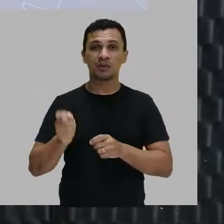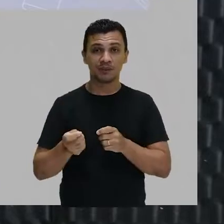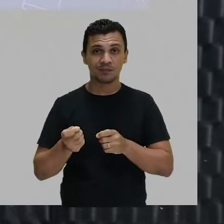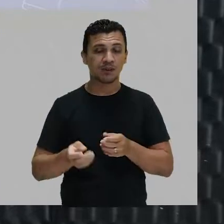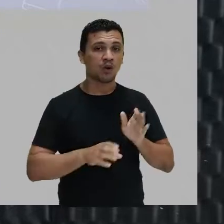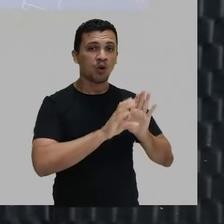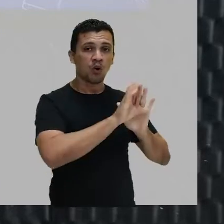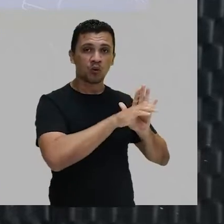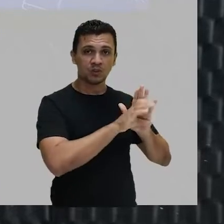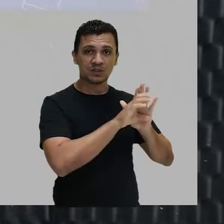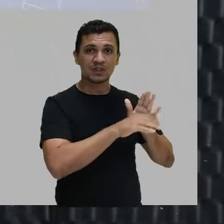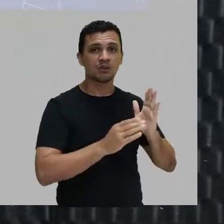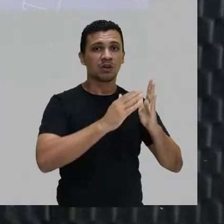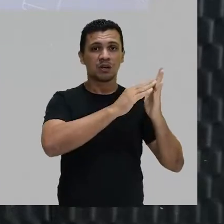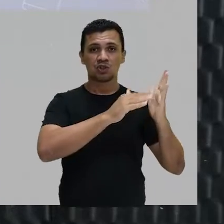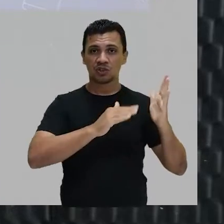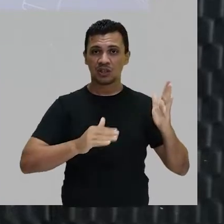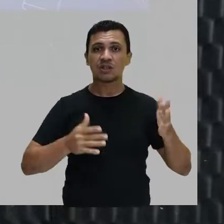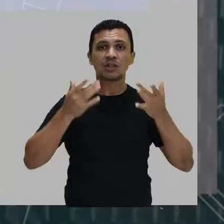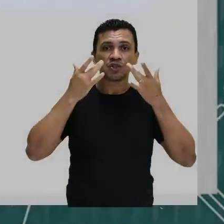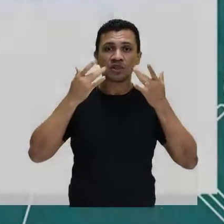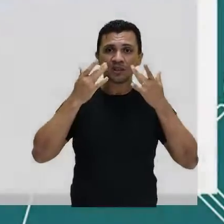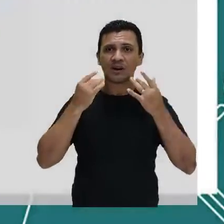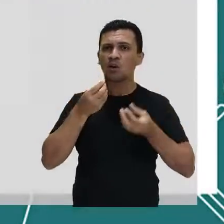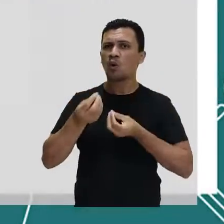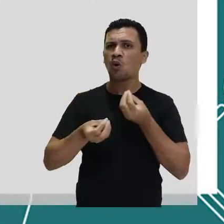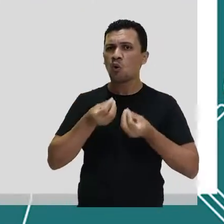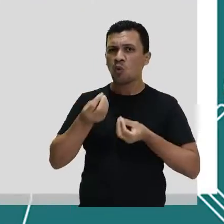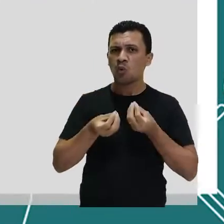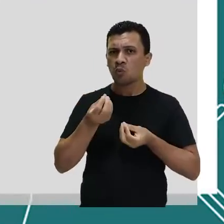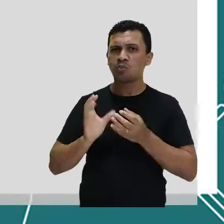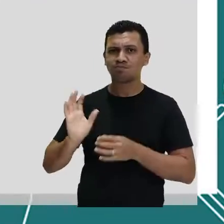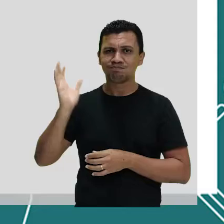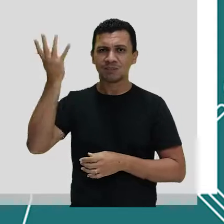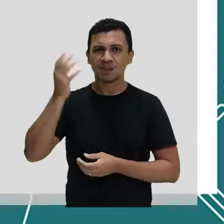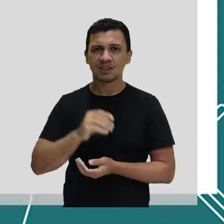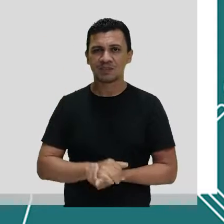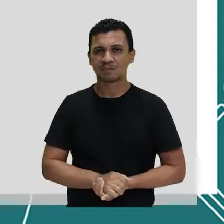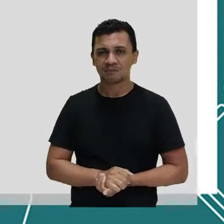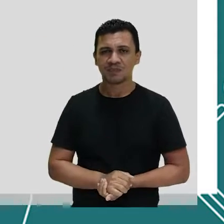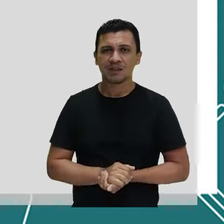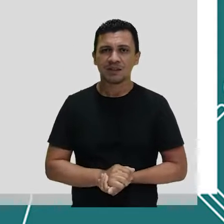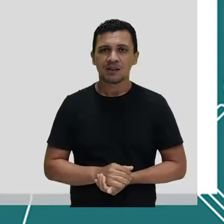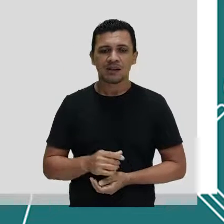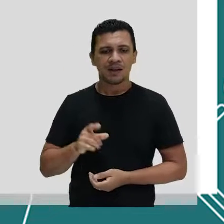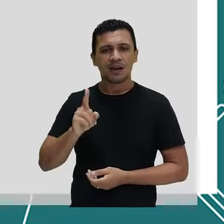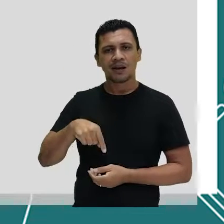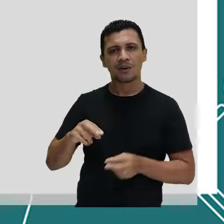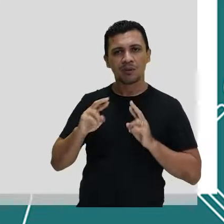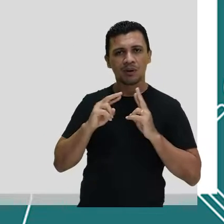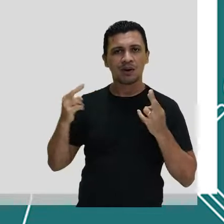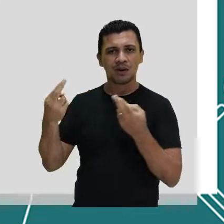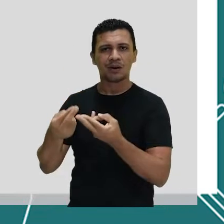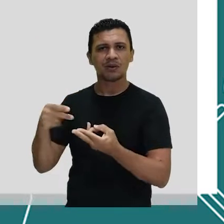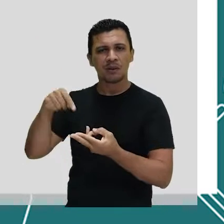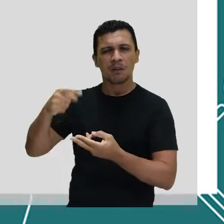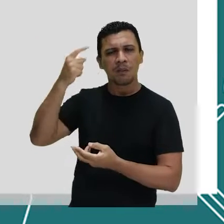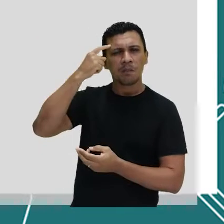estética teatral e como seria isso aplicado. Vamos lá. A reunião das formas de pensar da filosofia,